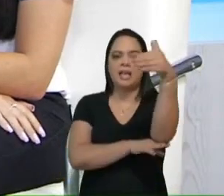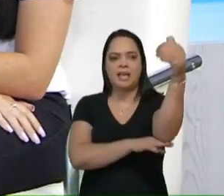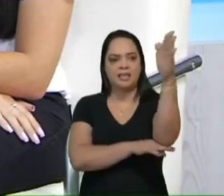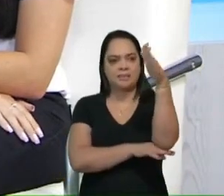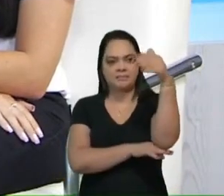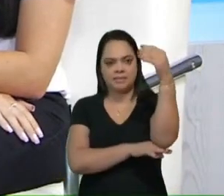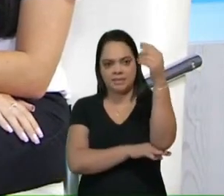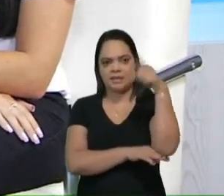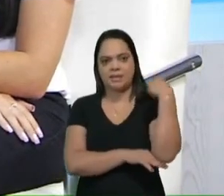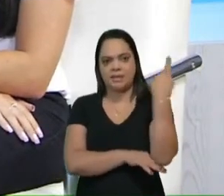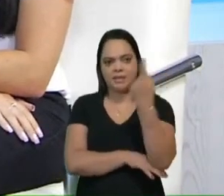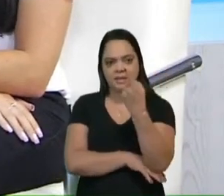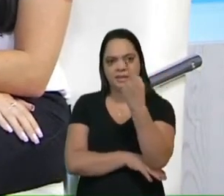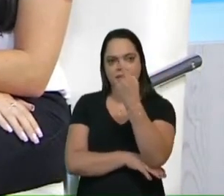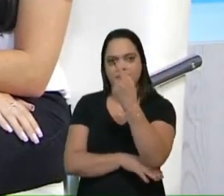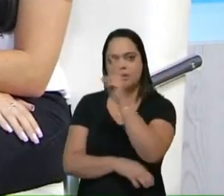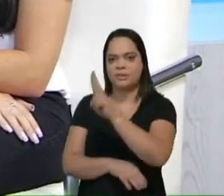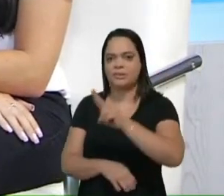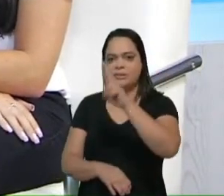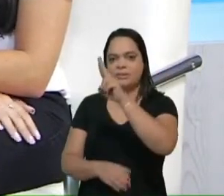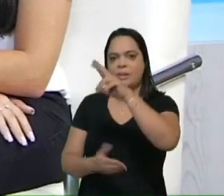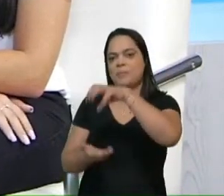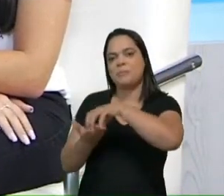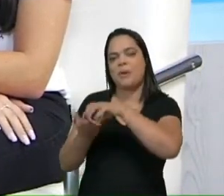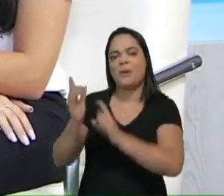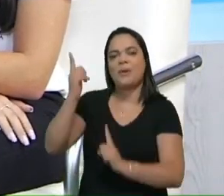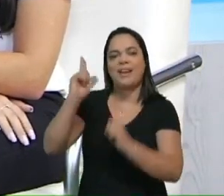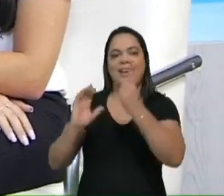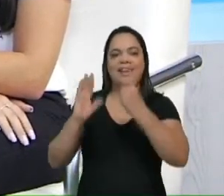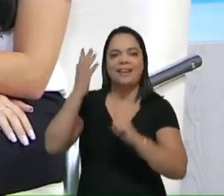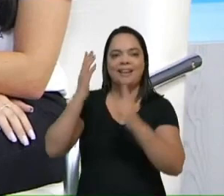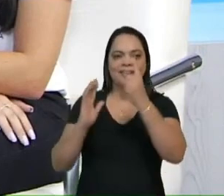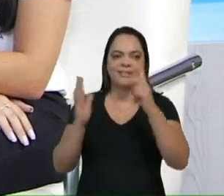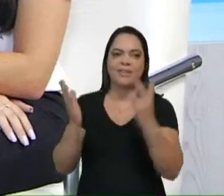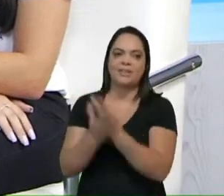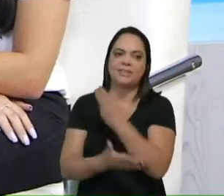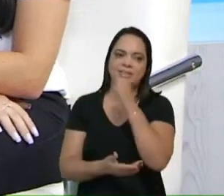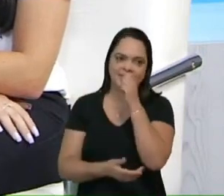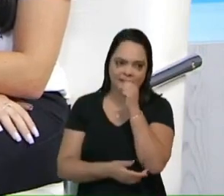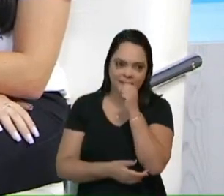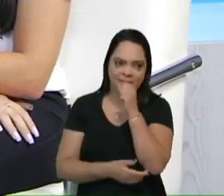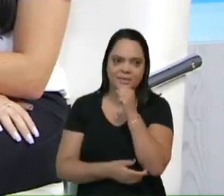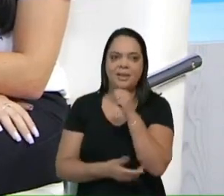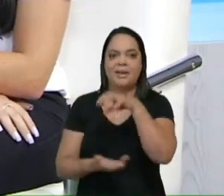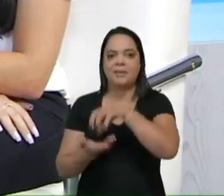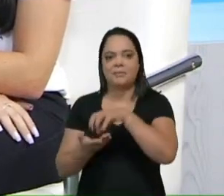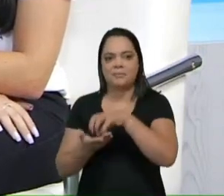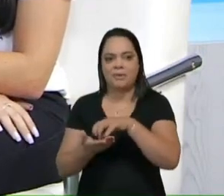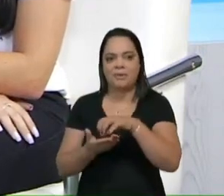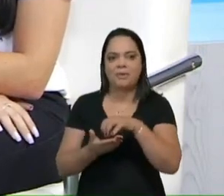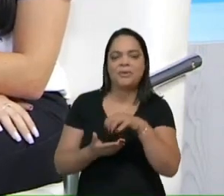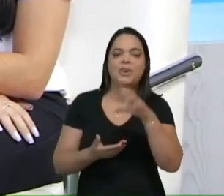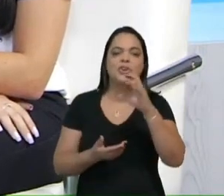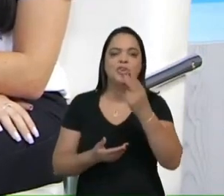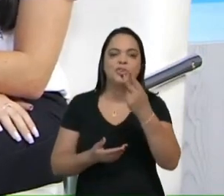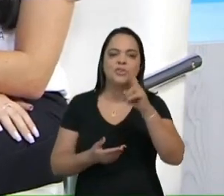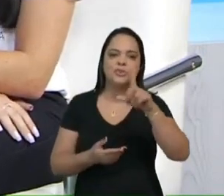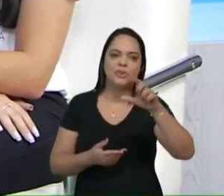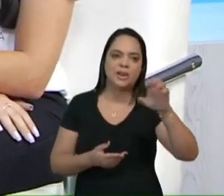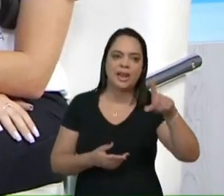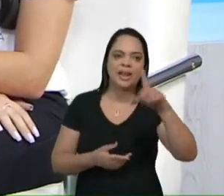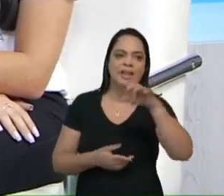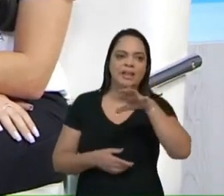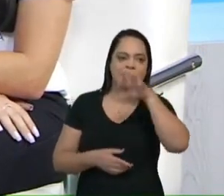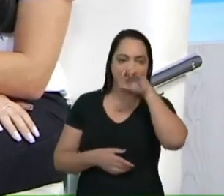achadas no nosso bloquinho de carnaval que aconteceu no sábado que é o bloco do chulé cheiroso porque em fevereiro todo mundo quer falar de carnaval e a gente quer